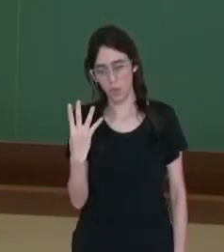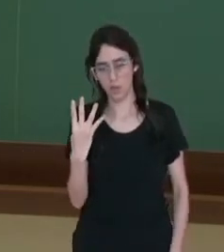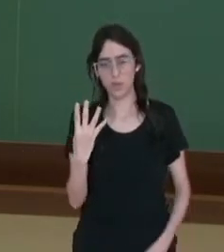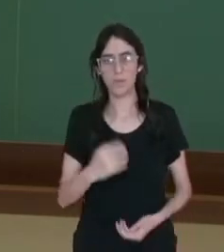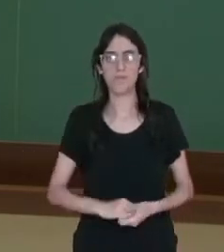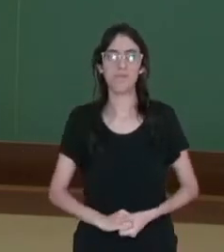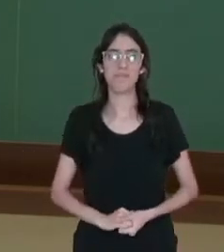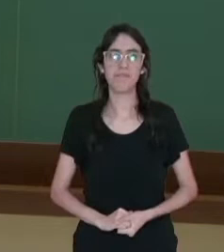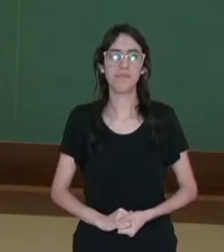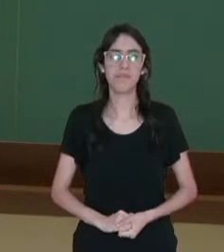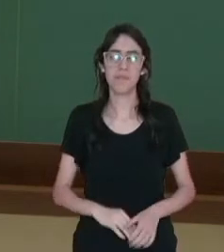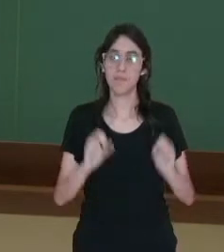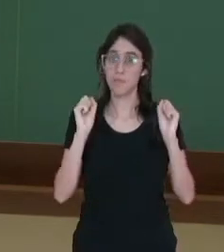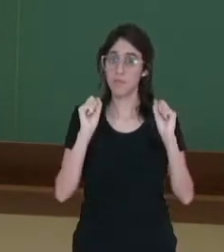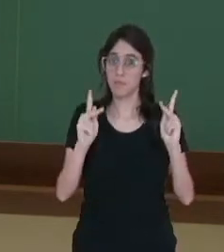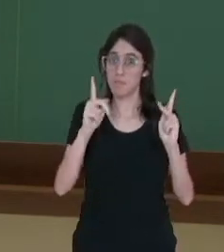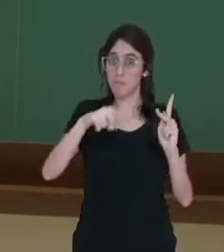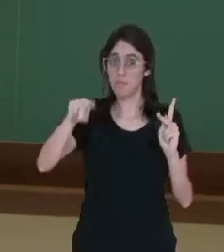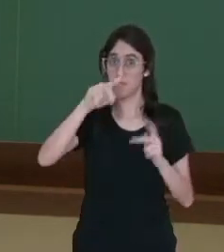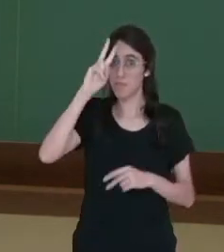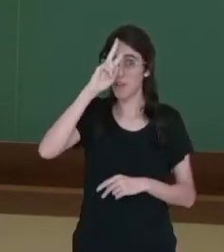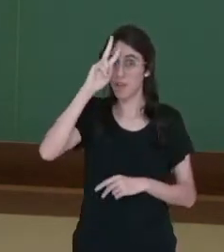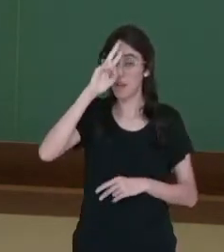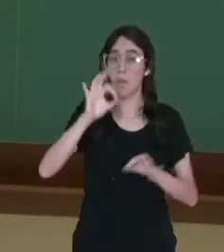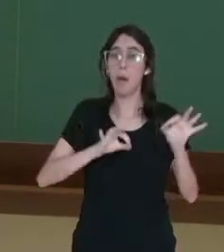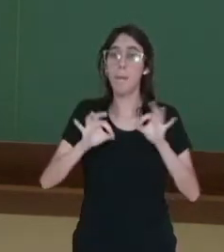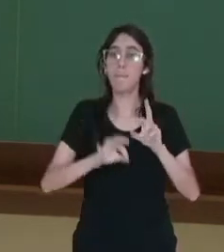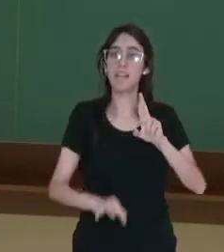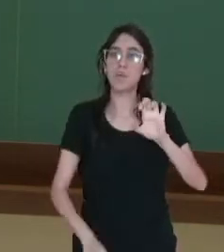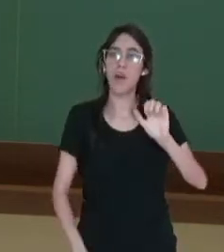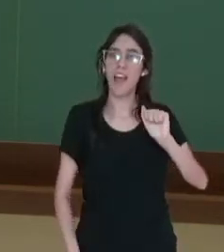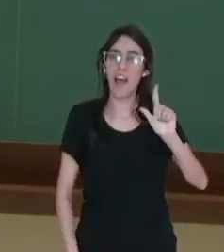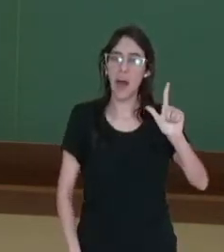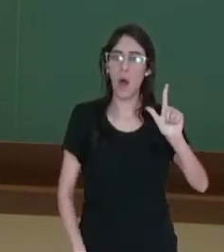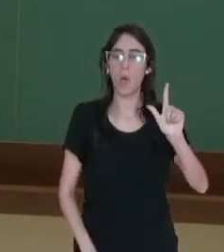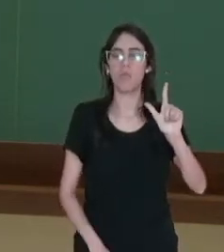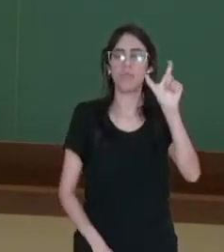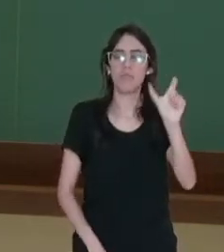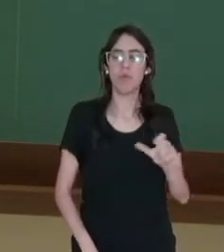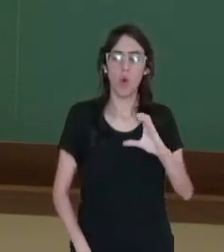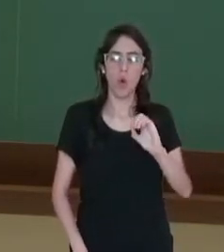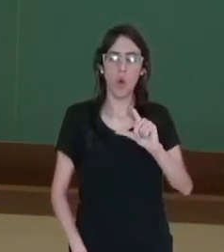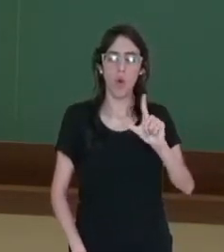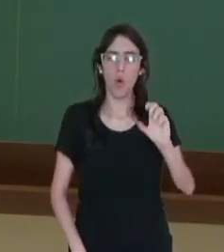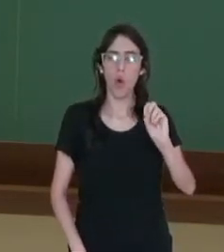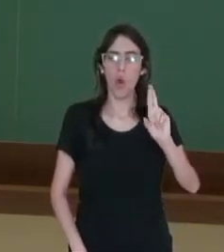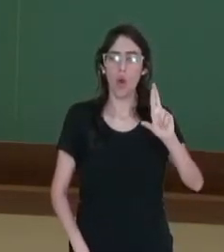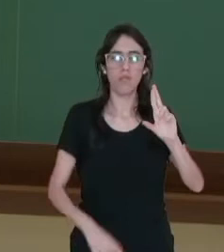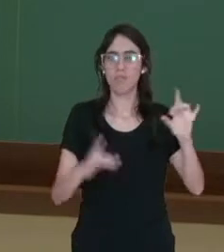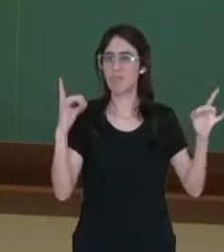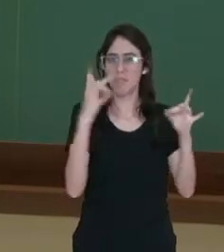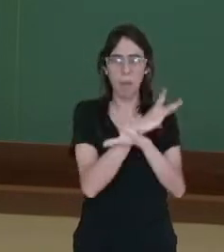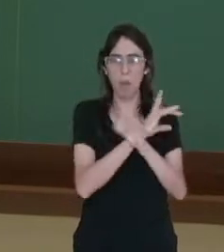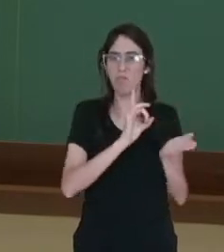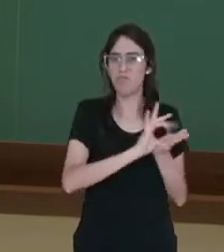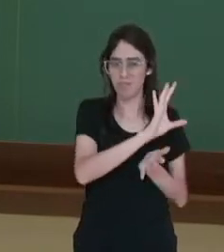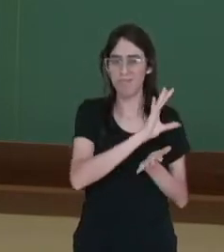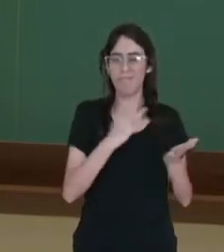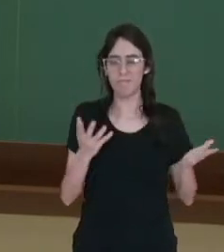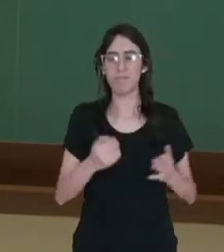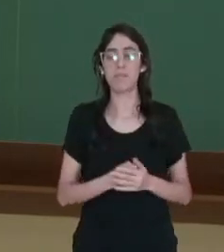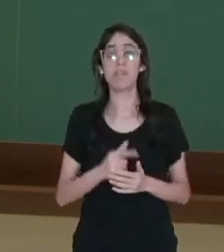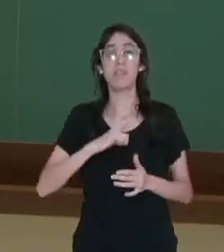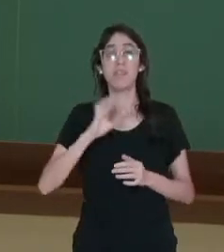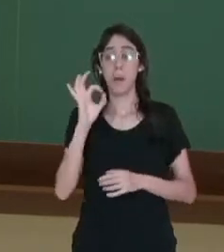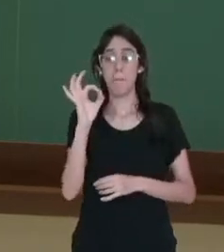1994. Ok? Lembrou disso? Plano Real, fim do governo Fernando Collor? Boa! Muito bem. Então, a mudança da